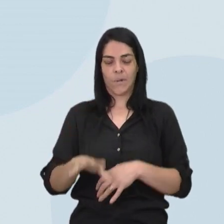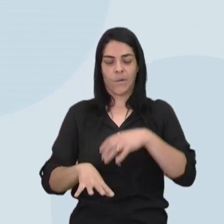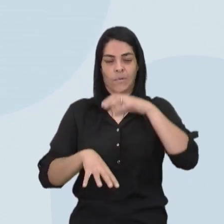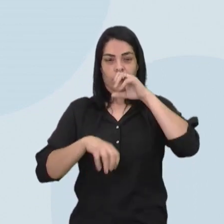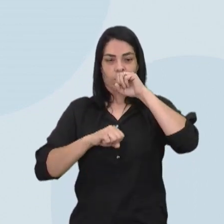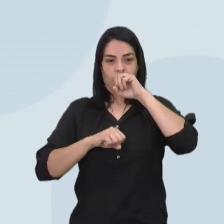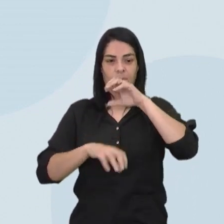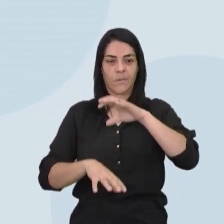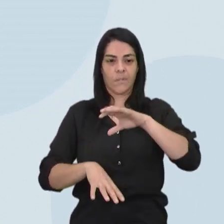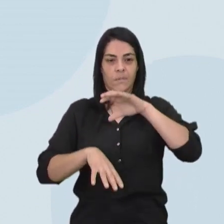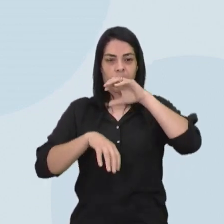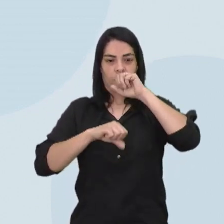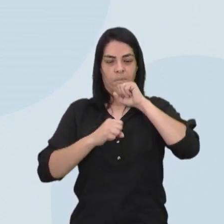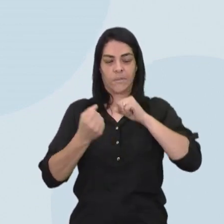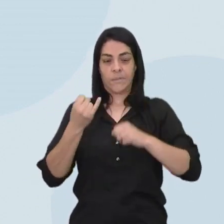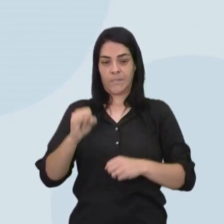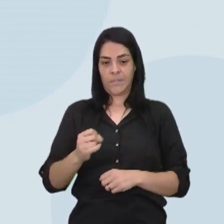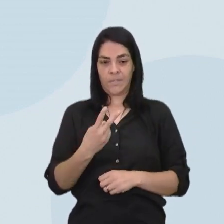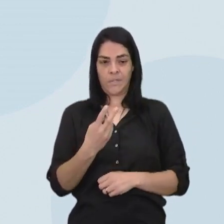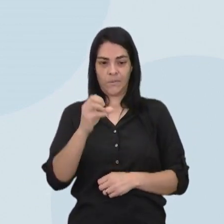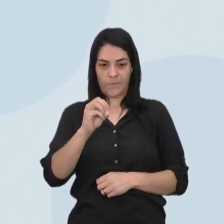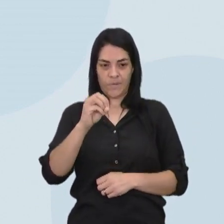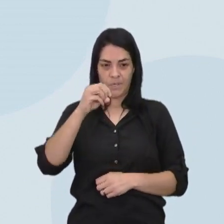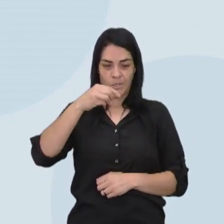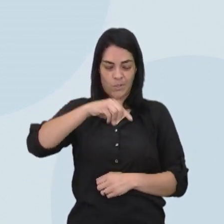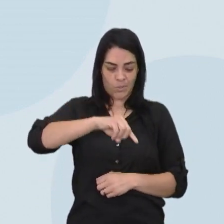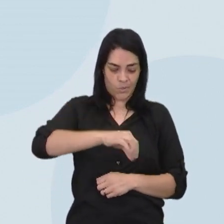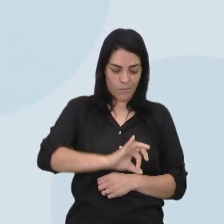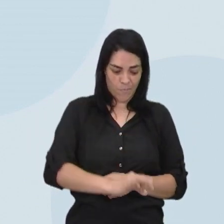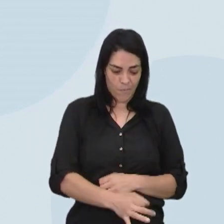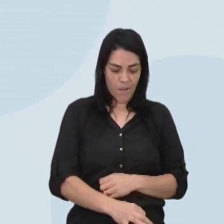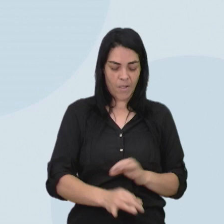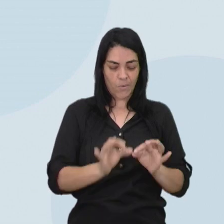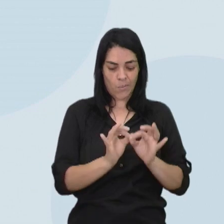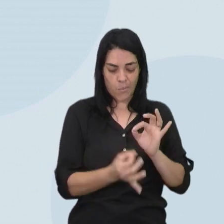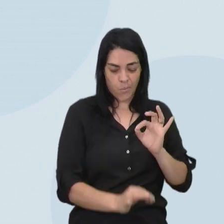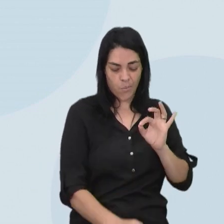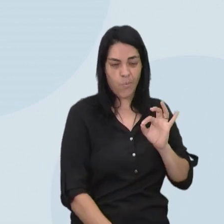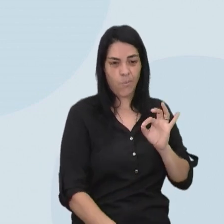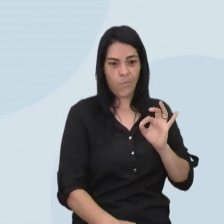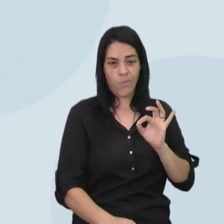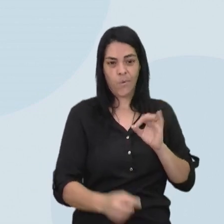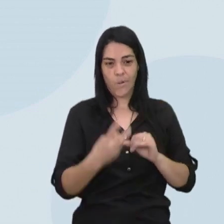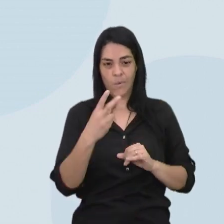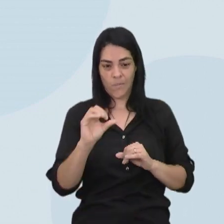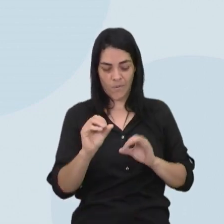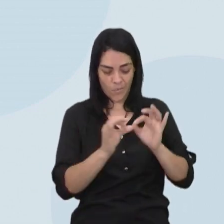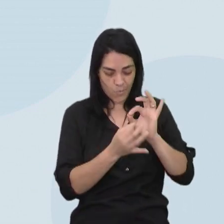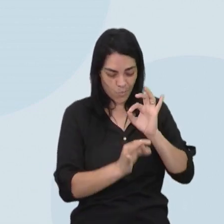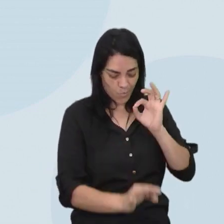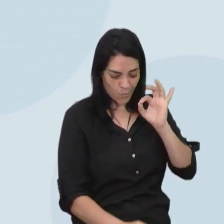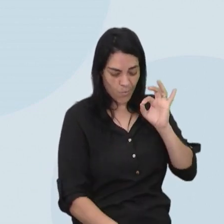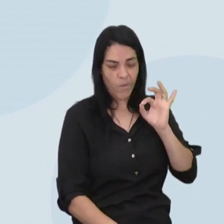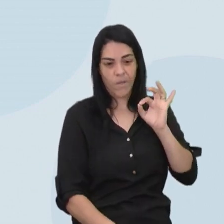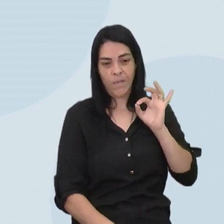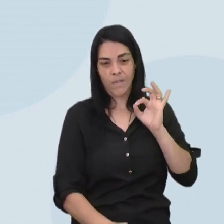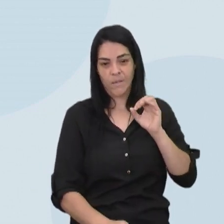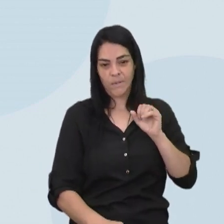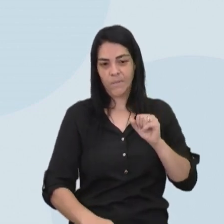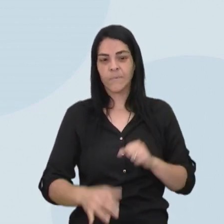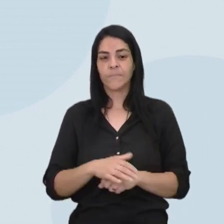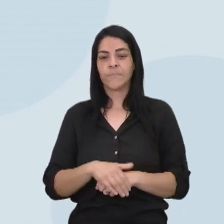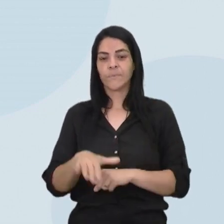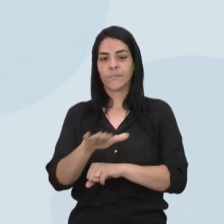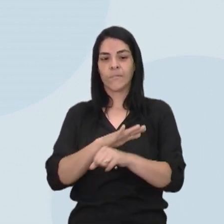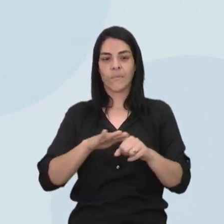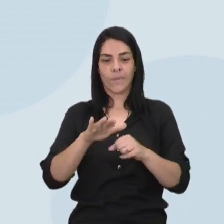gente for a 20 metros, ou seja, descer mais 10 metros de profundidade, a gente vai estar sobre uma pressão de